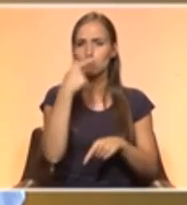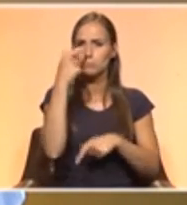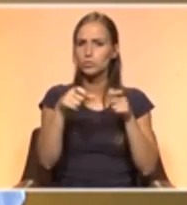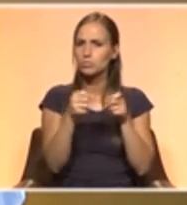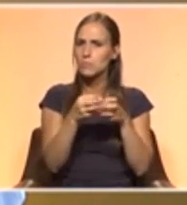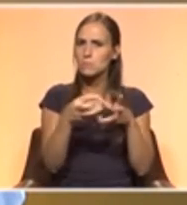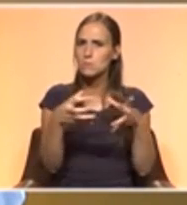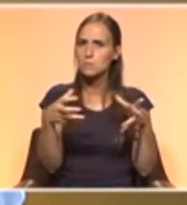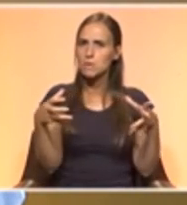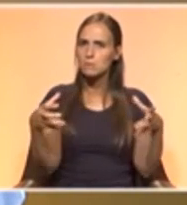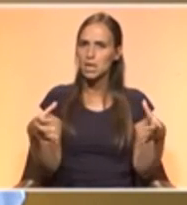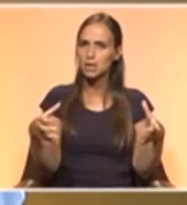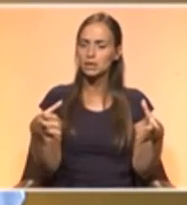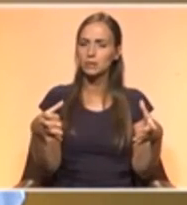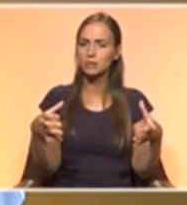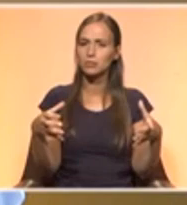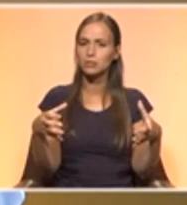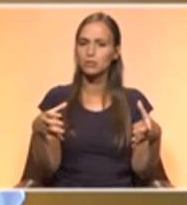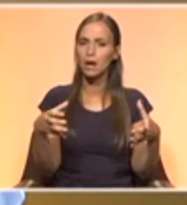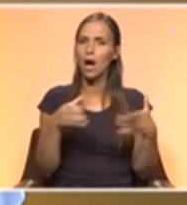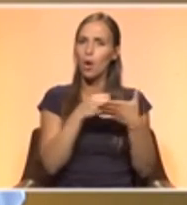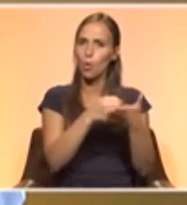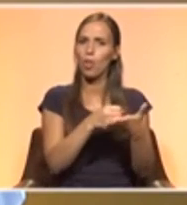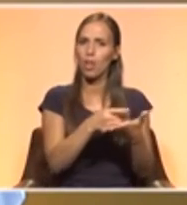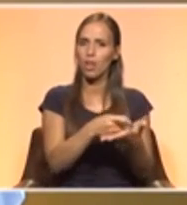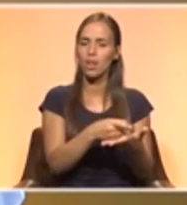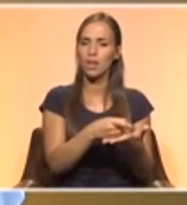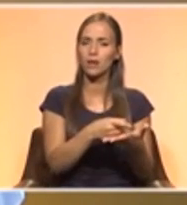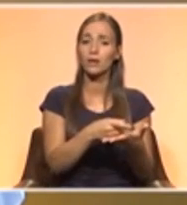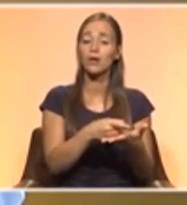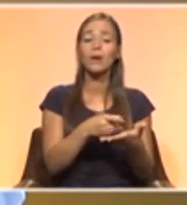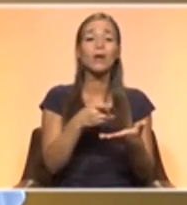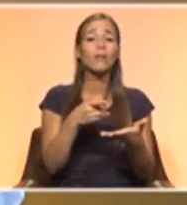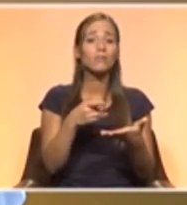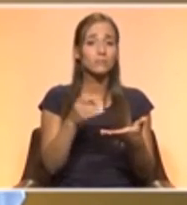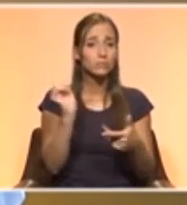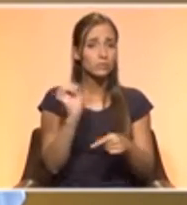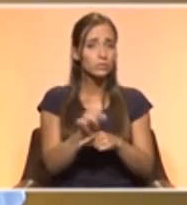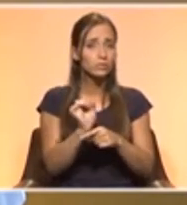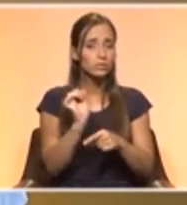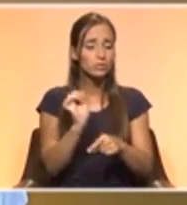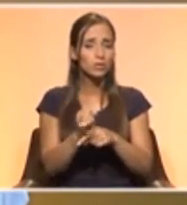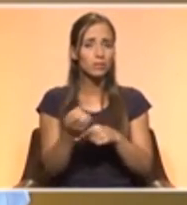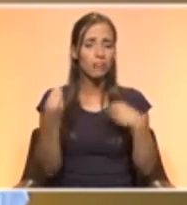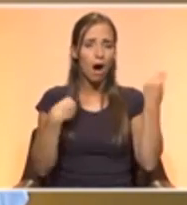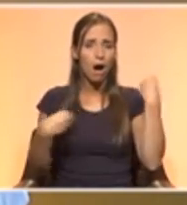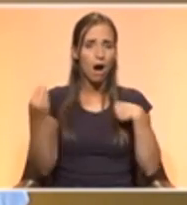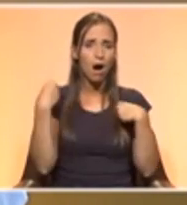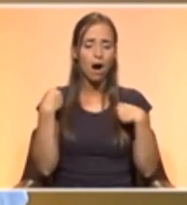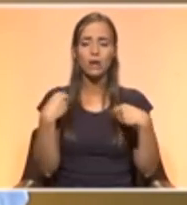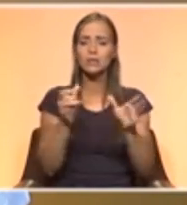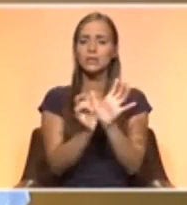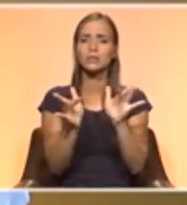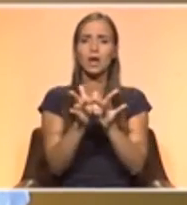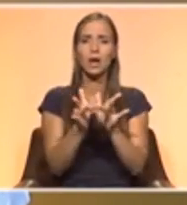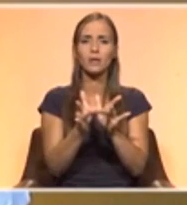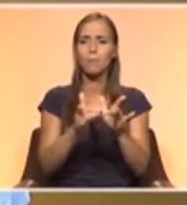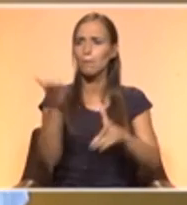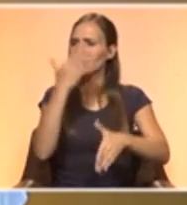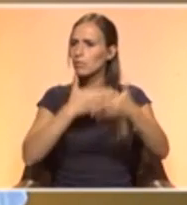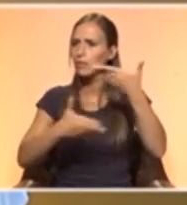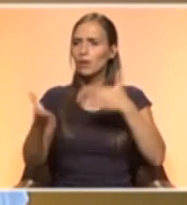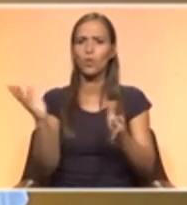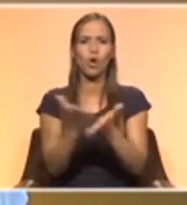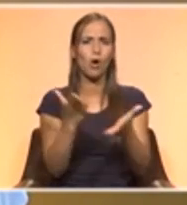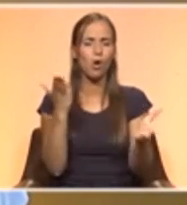condições a pedir vos ajuda tem tido muita procura vários sites têm partilhados e portanto